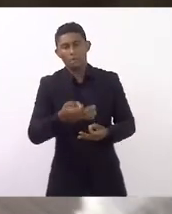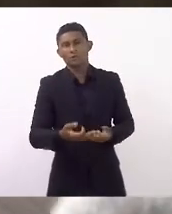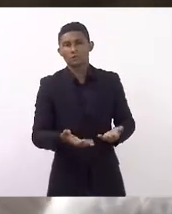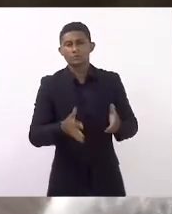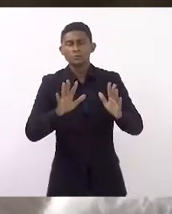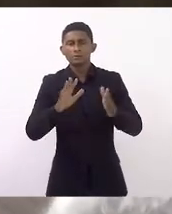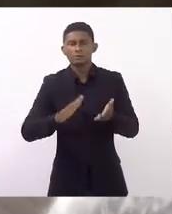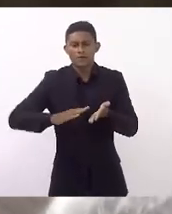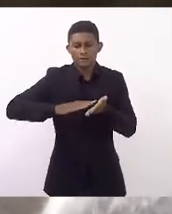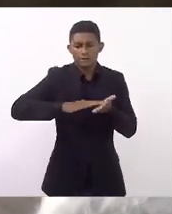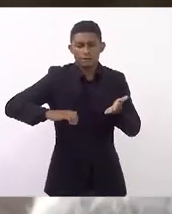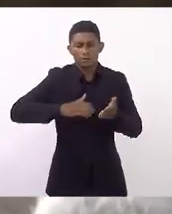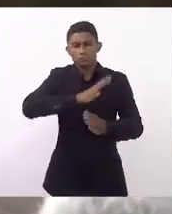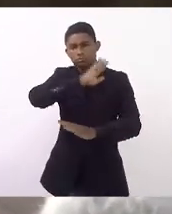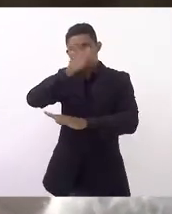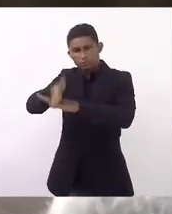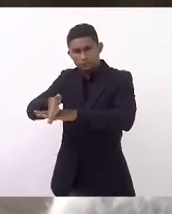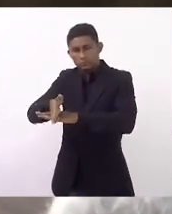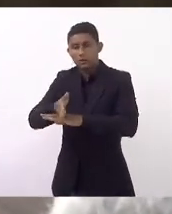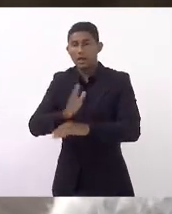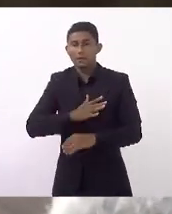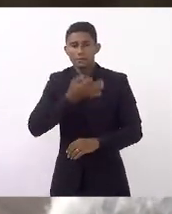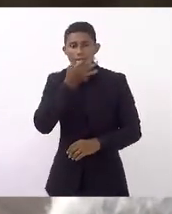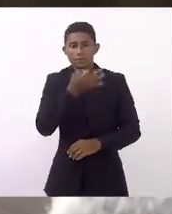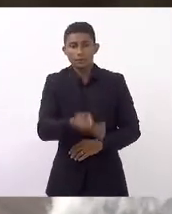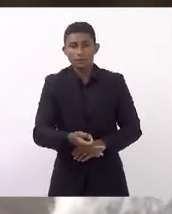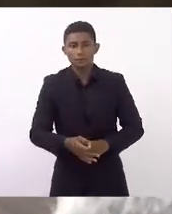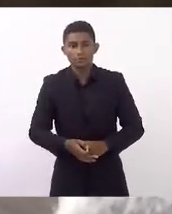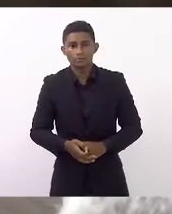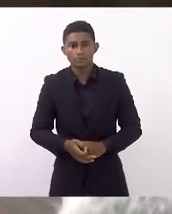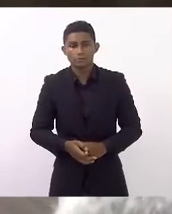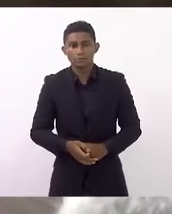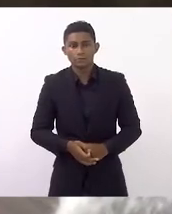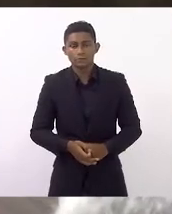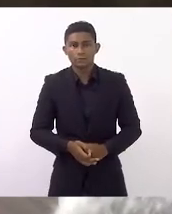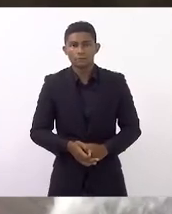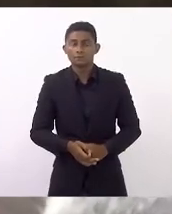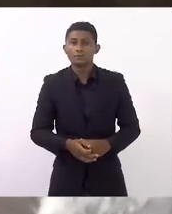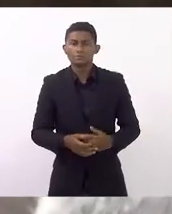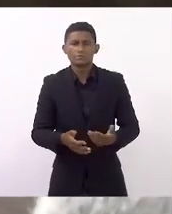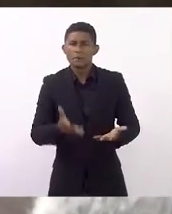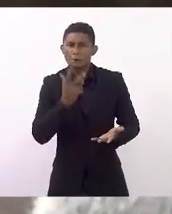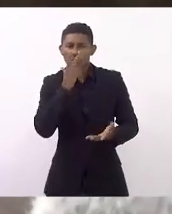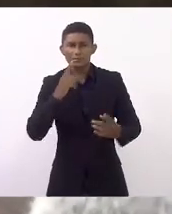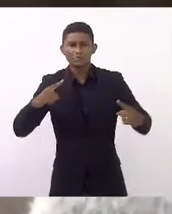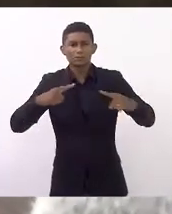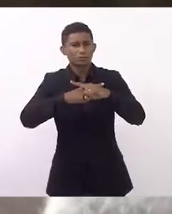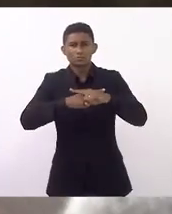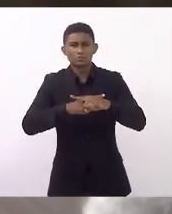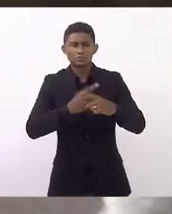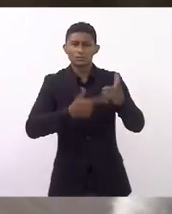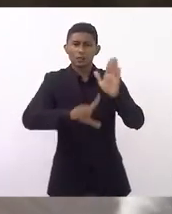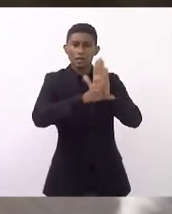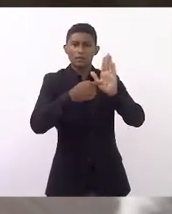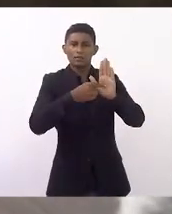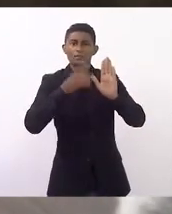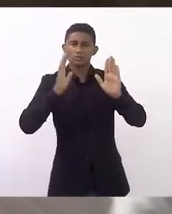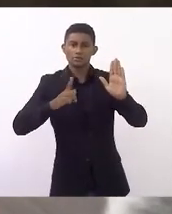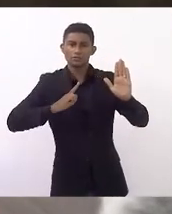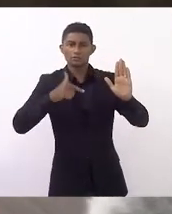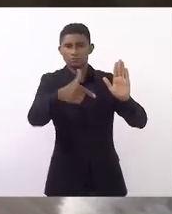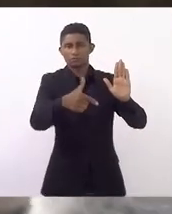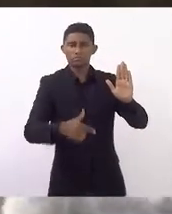derrubar o veto, na minha opinião, já perdeu o objeto. A lei já está em andamento. E por